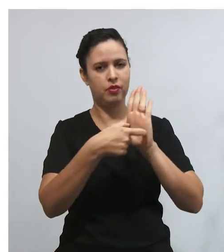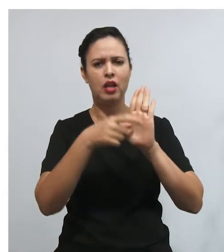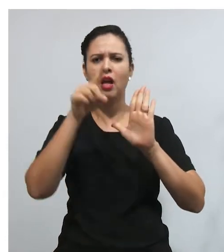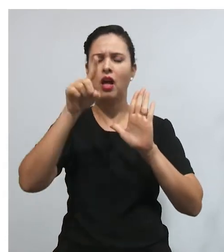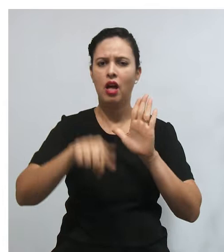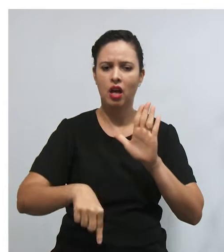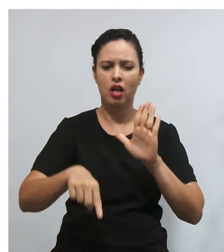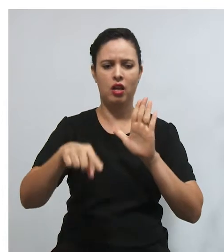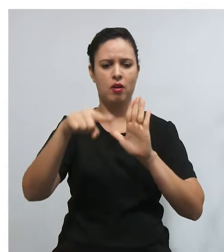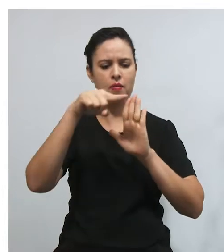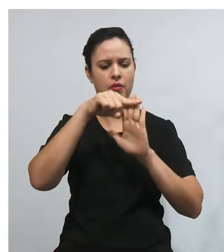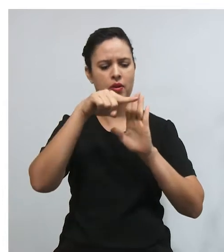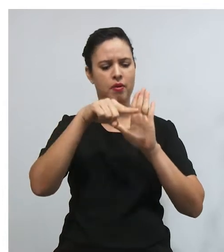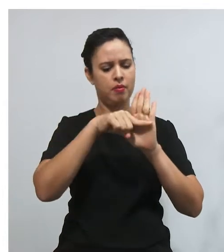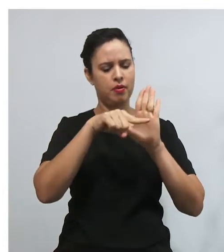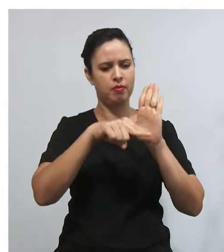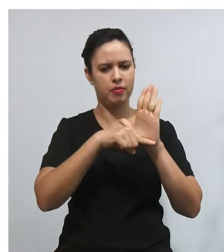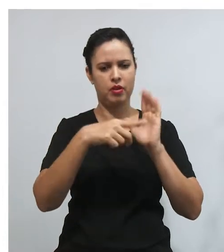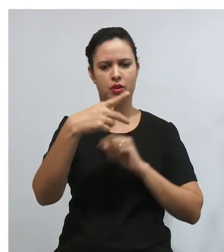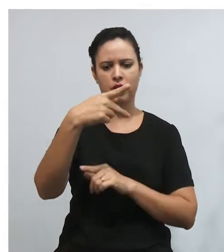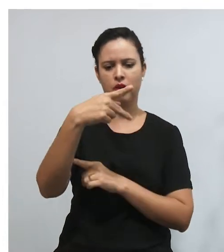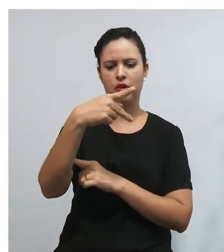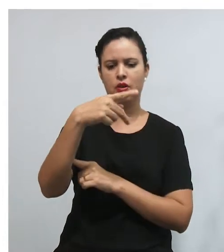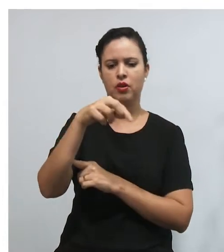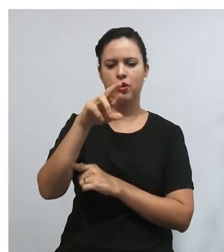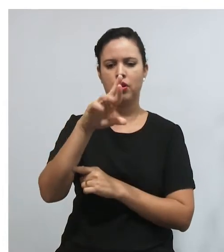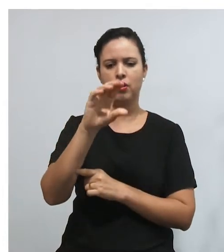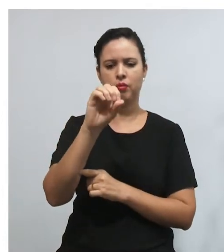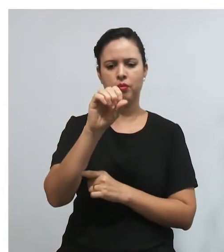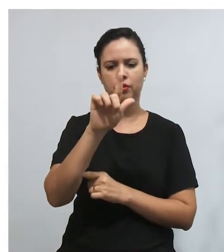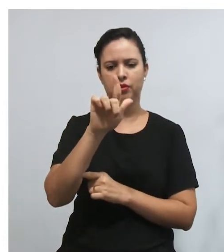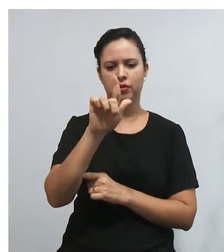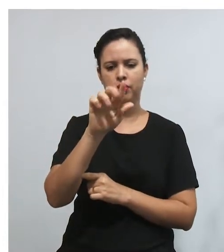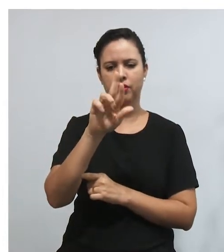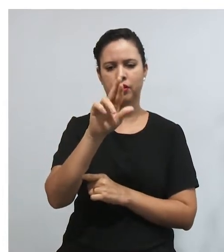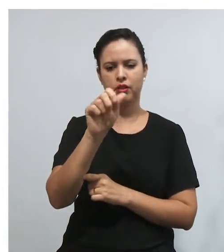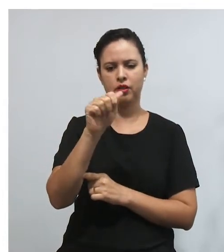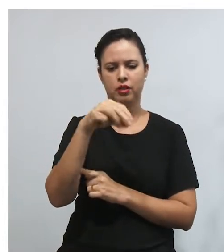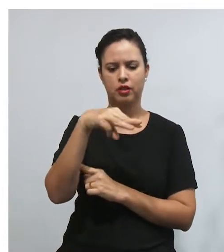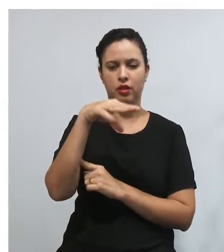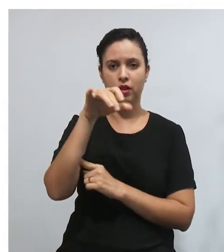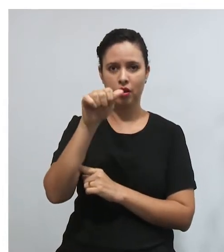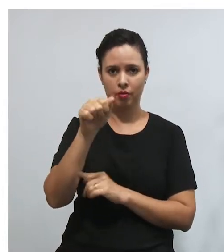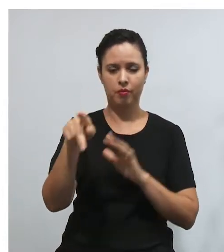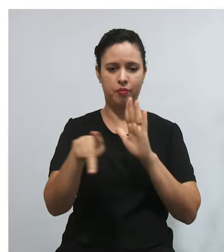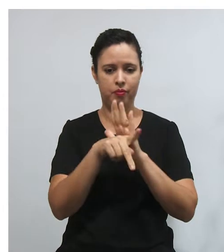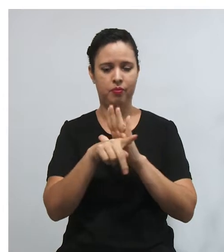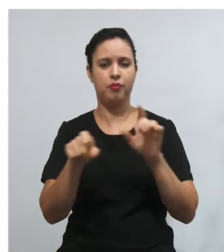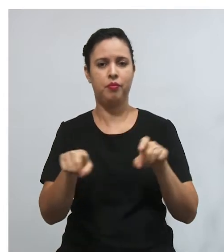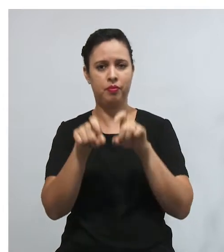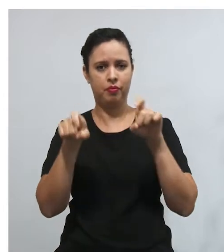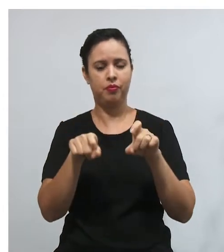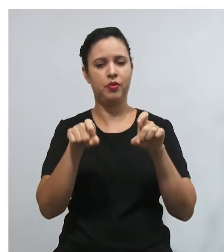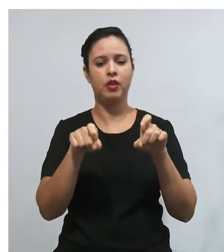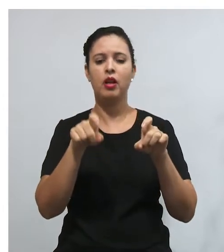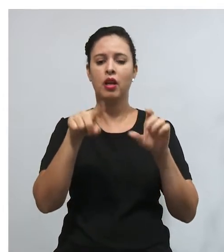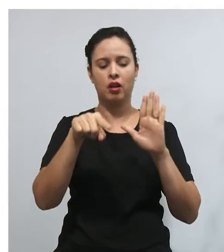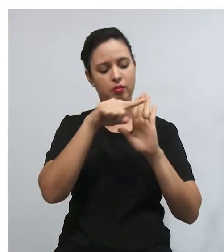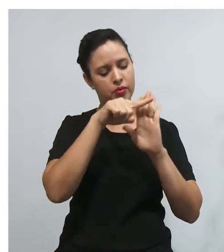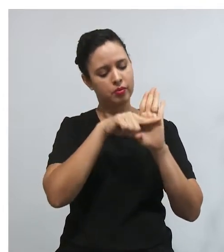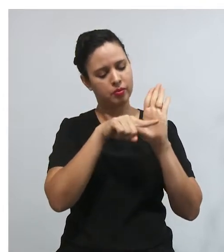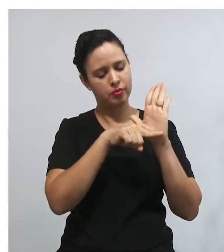programas de computador, que quando executados fornecem características, funções, né, e